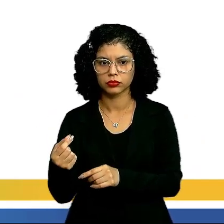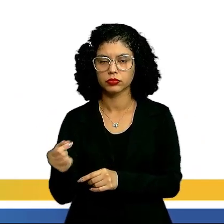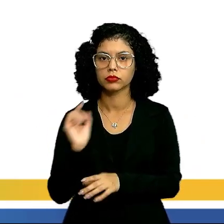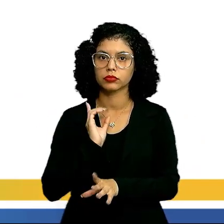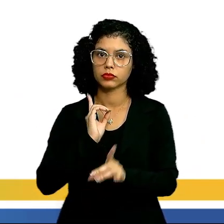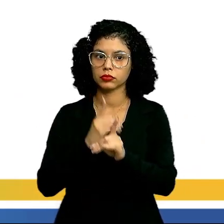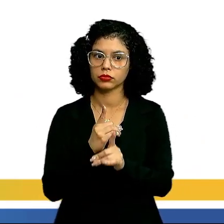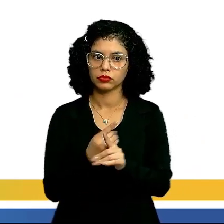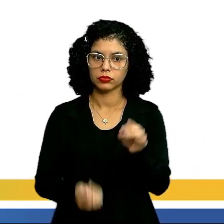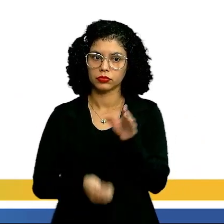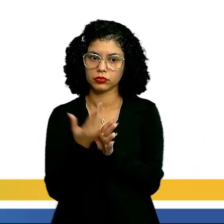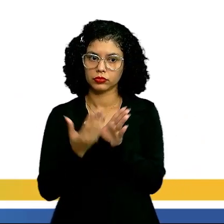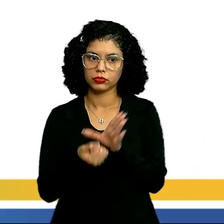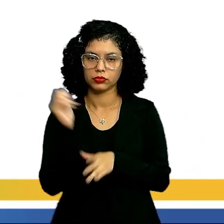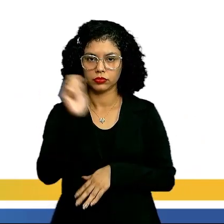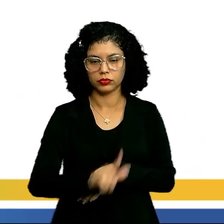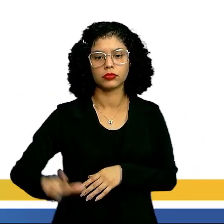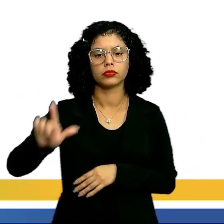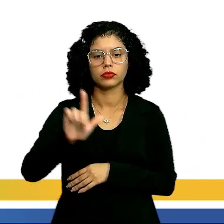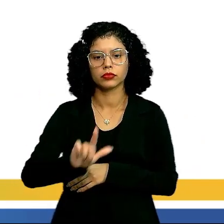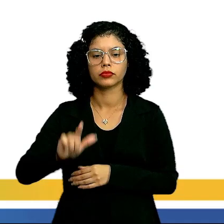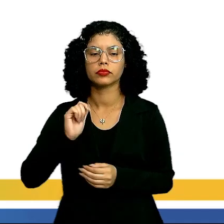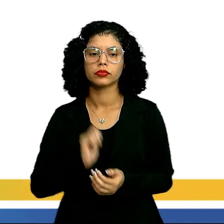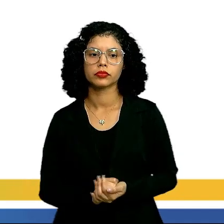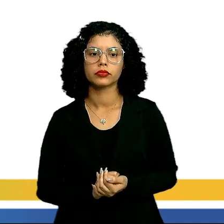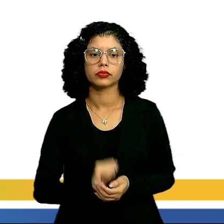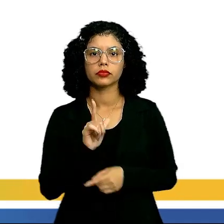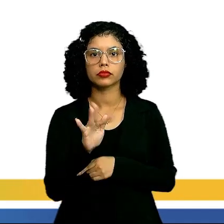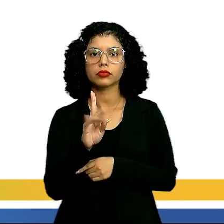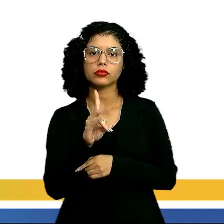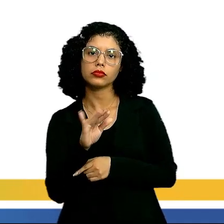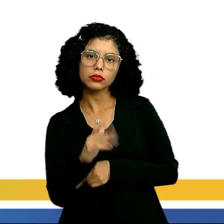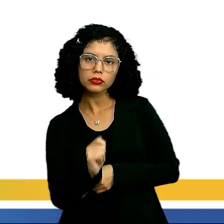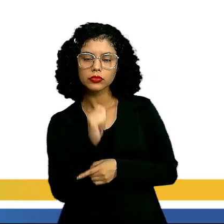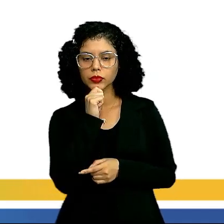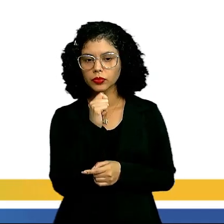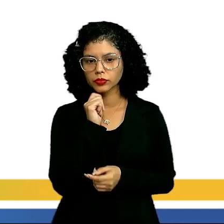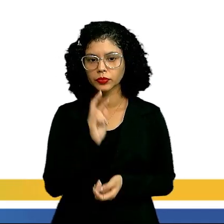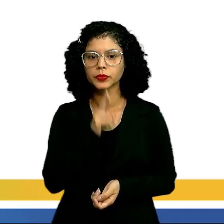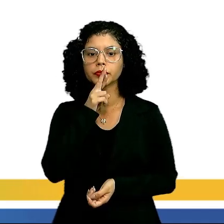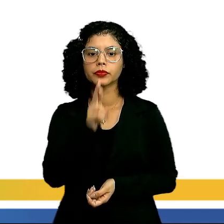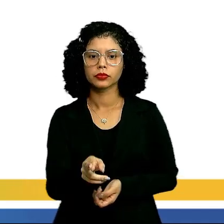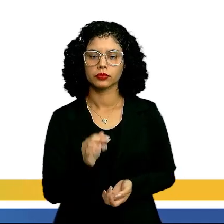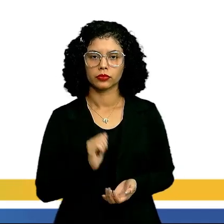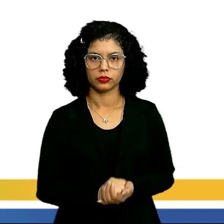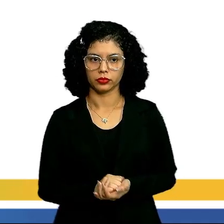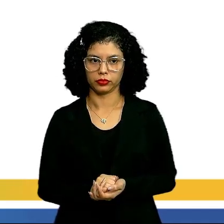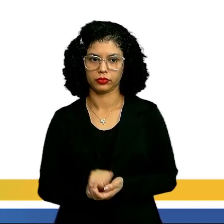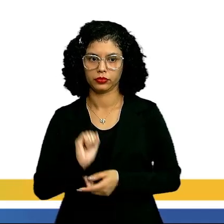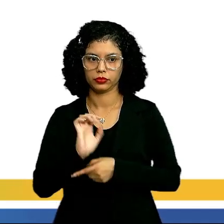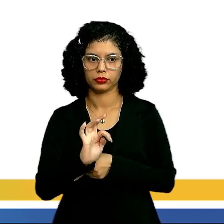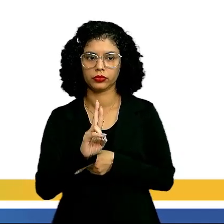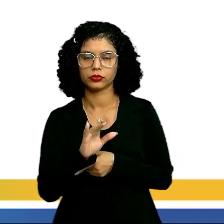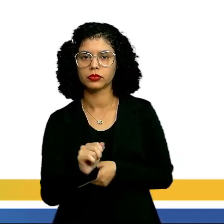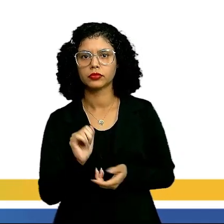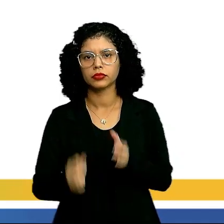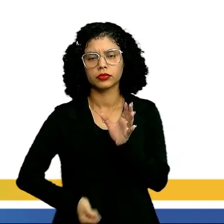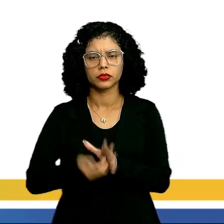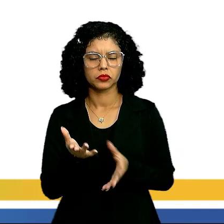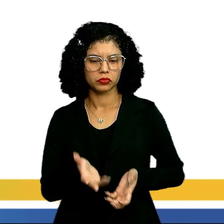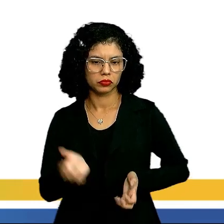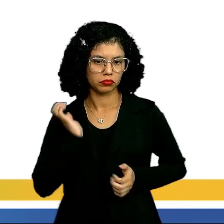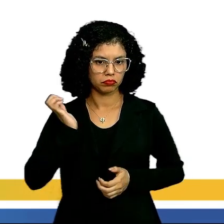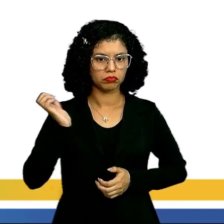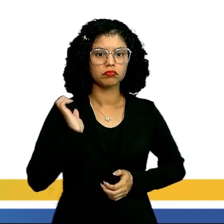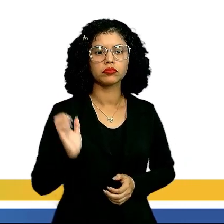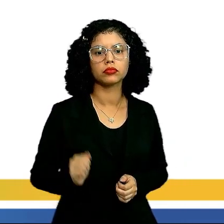Eles acham na produção literária, tá? Na literatura. Então, é o resultado da vida boêmia, de muito luxo